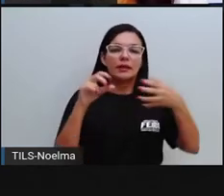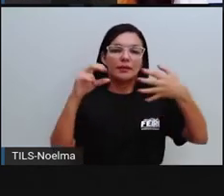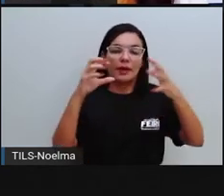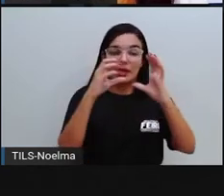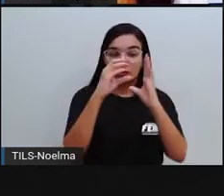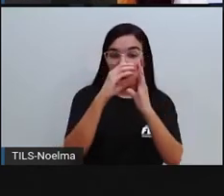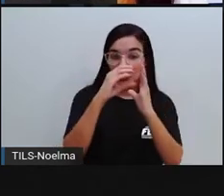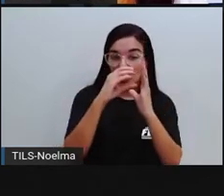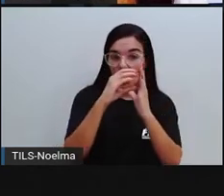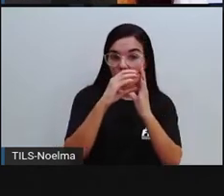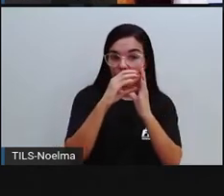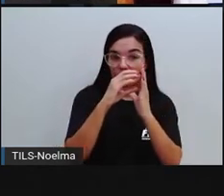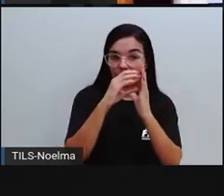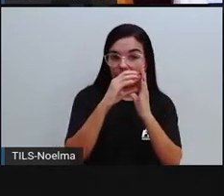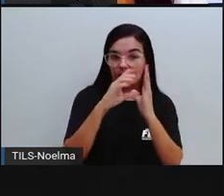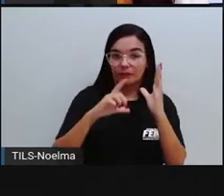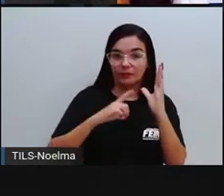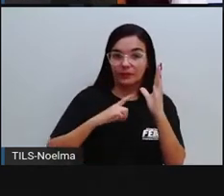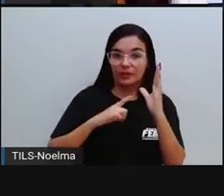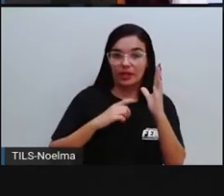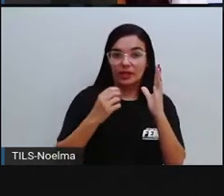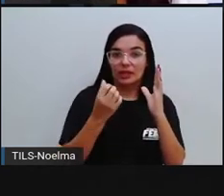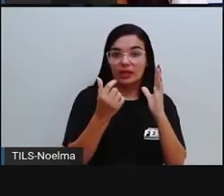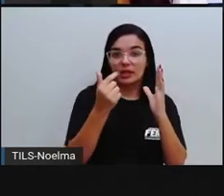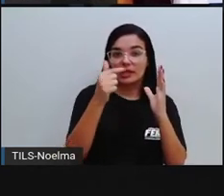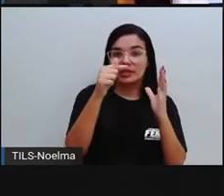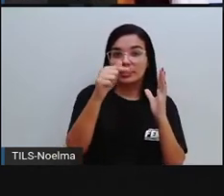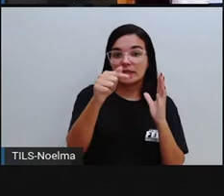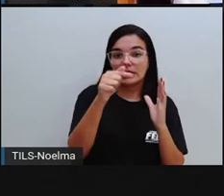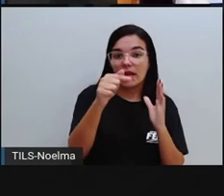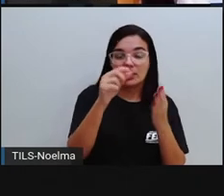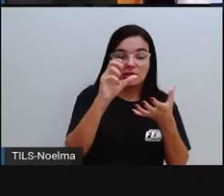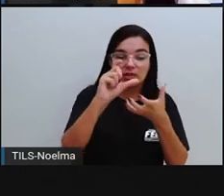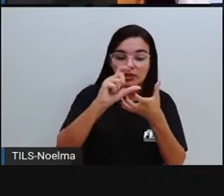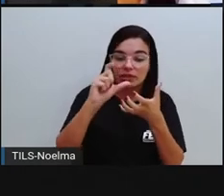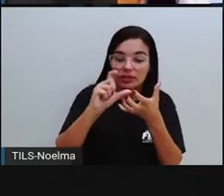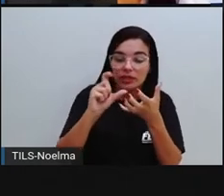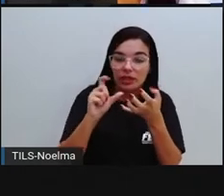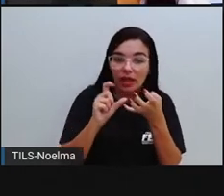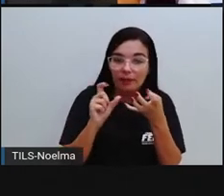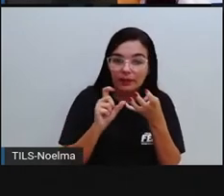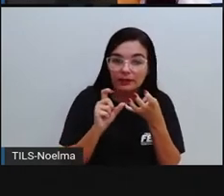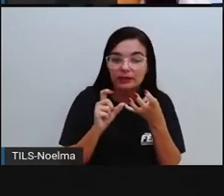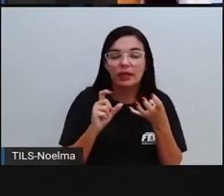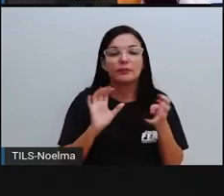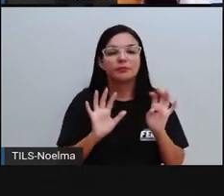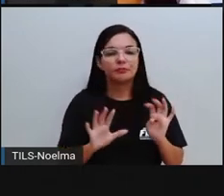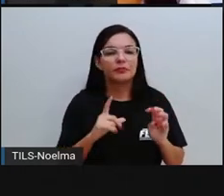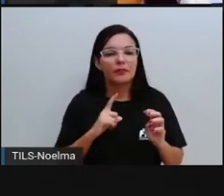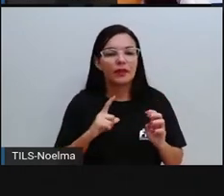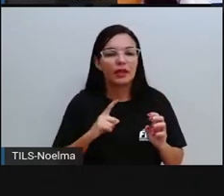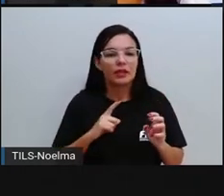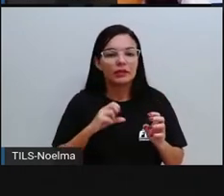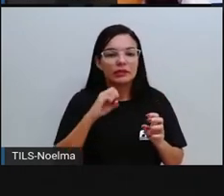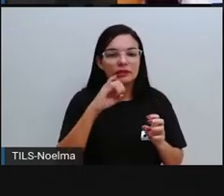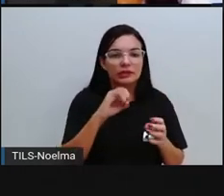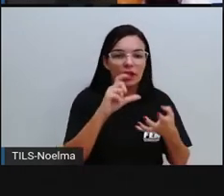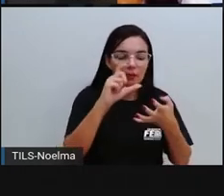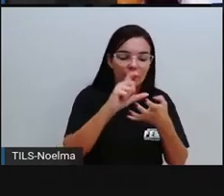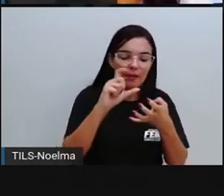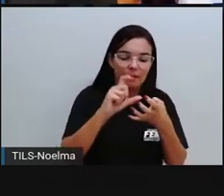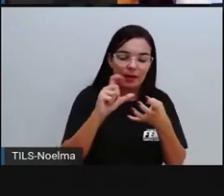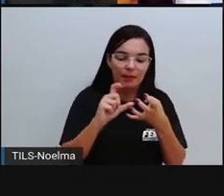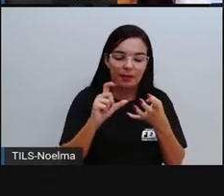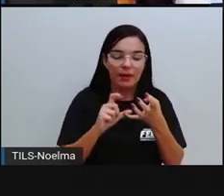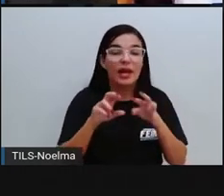estrofe, nós temos 7 sílabas. As sílabas contadas dentro da poesia, essa sílaba poética,